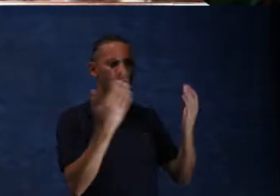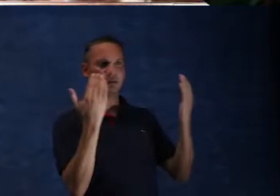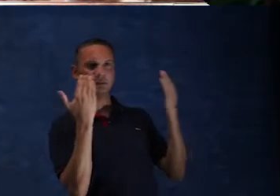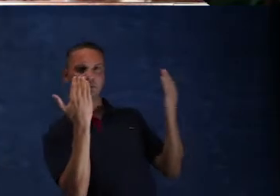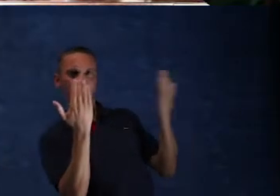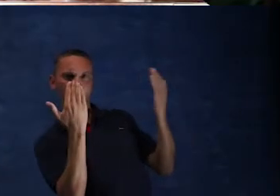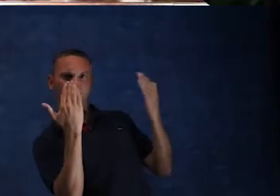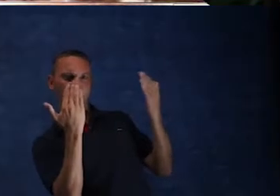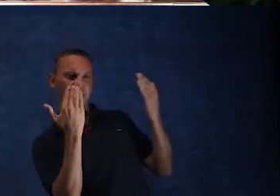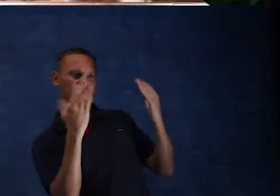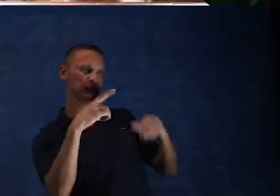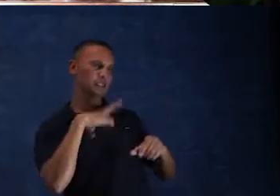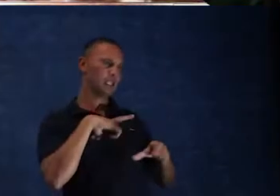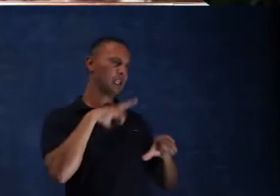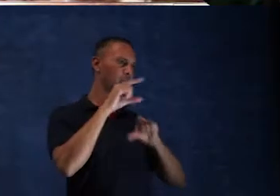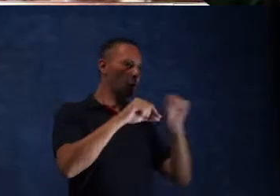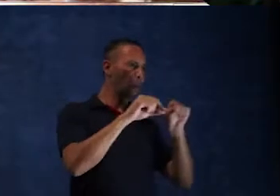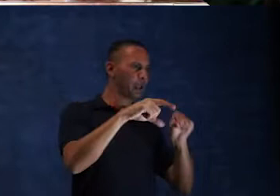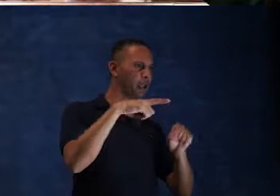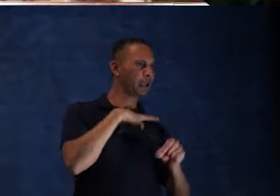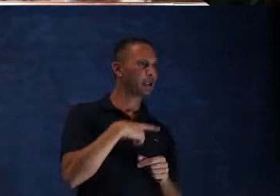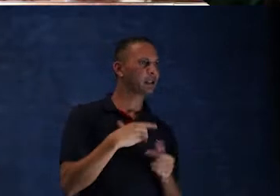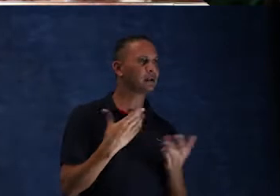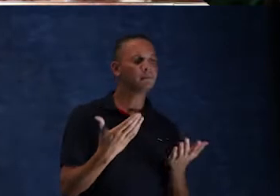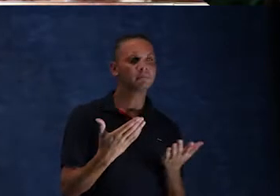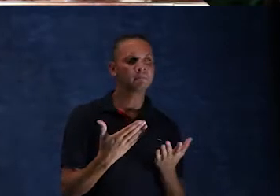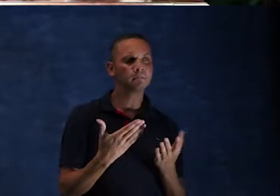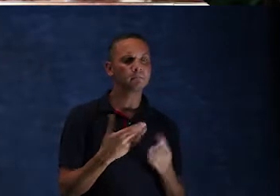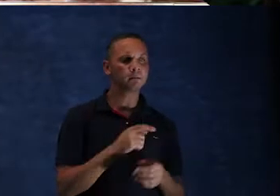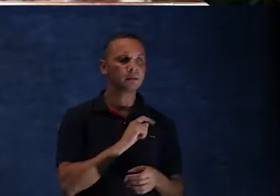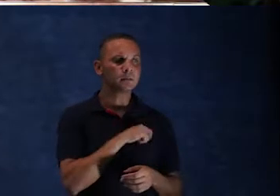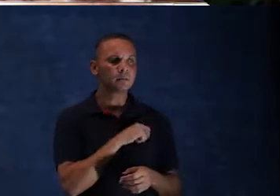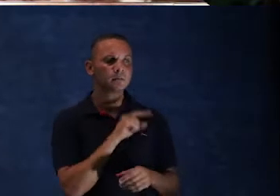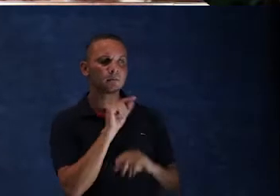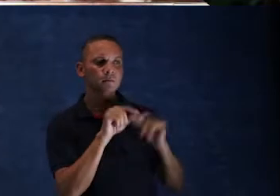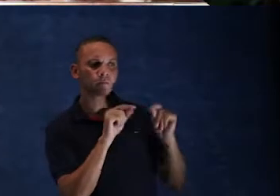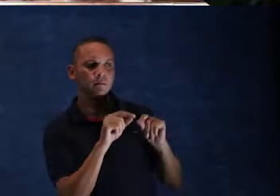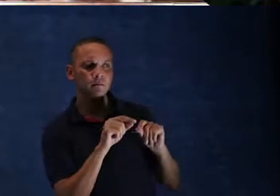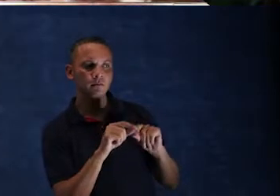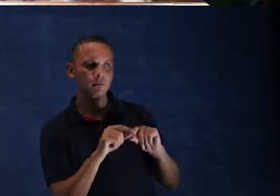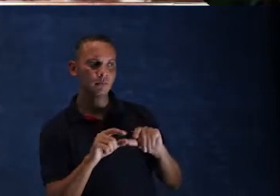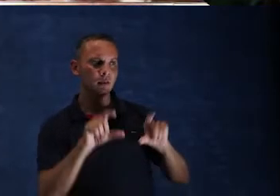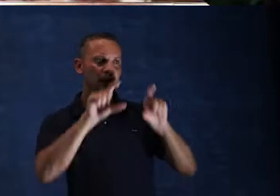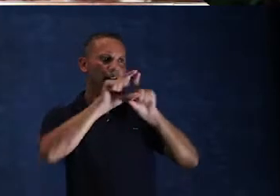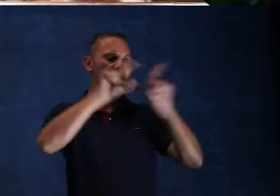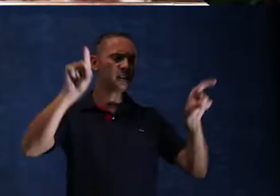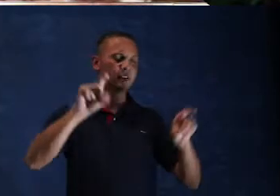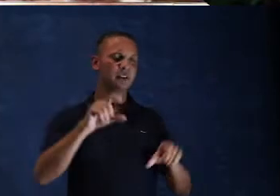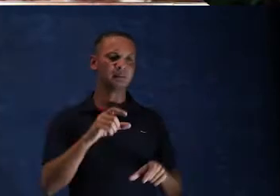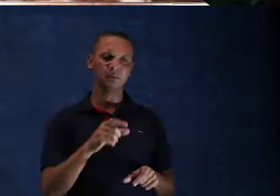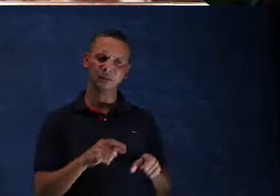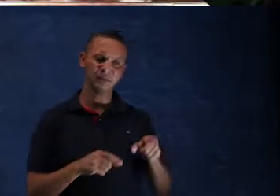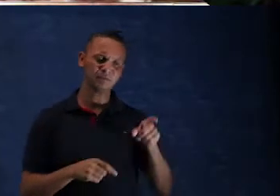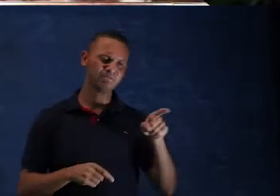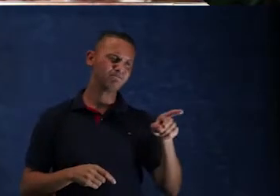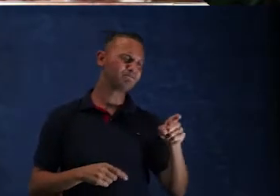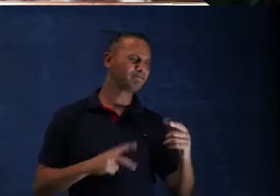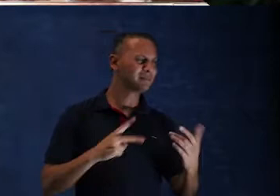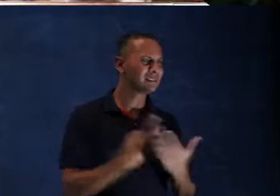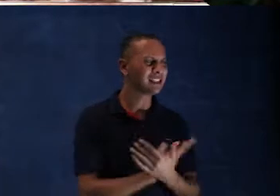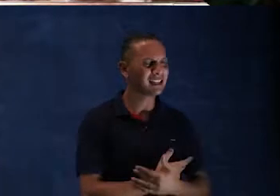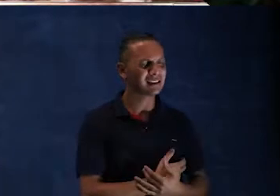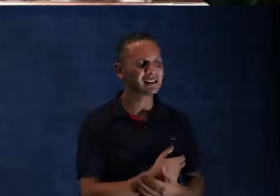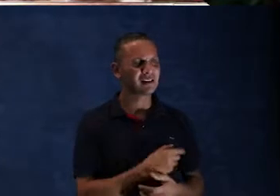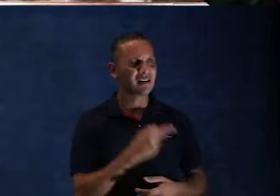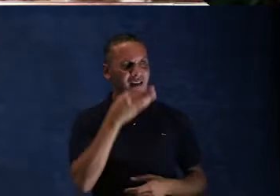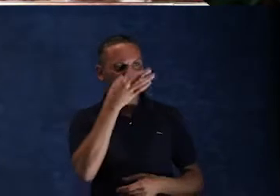desconfiança, que tem suspeita, que suspeita daquela frase que eu já ensinei para vocês. E se não for assim? O narrador está falando,